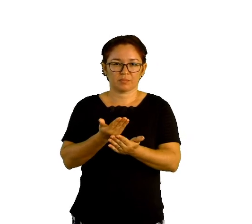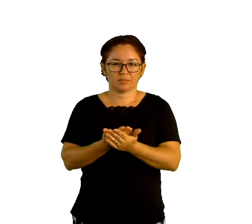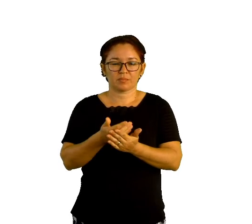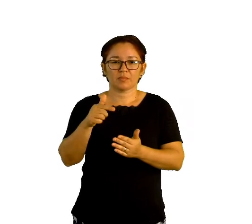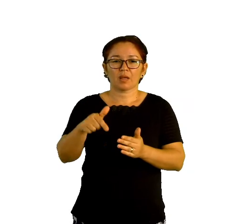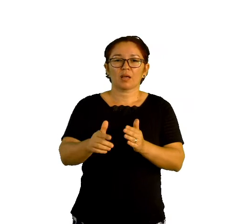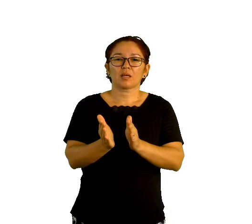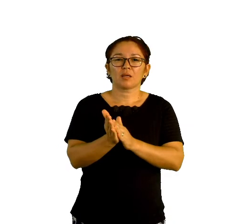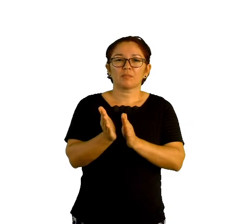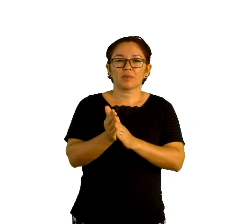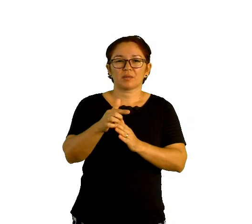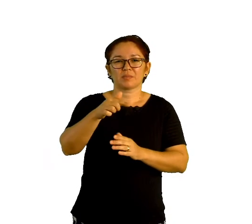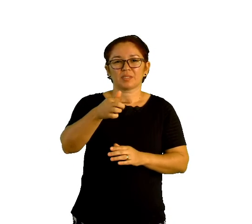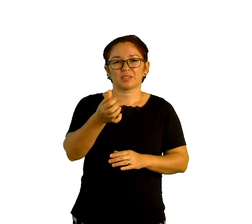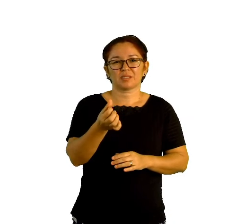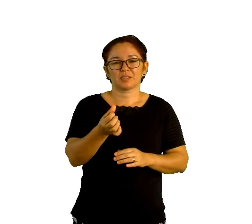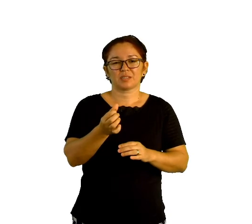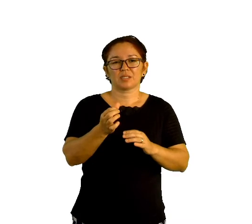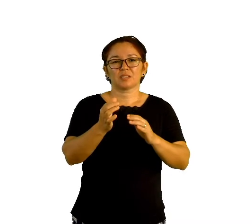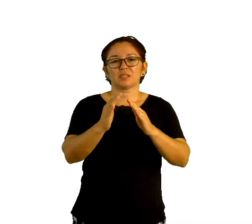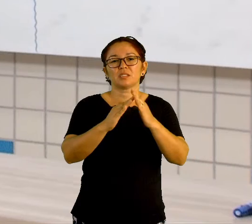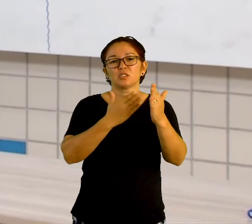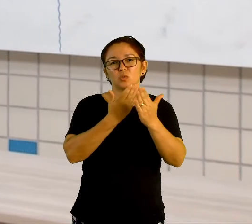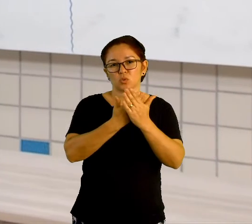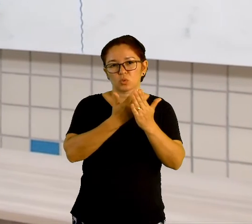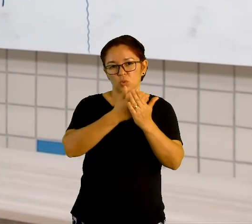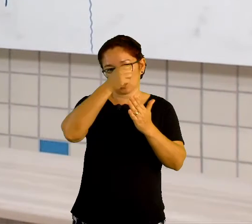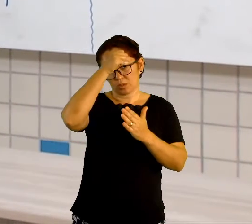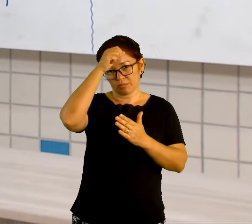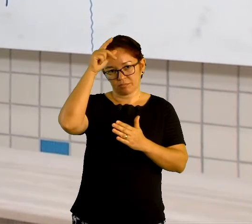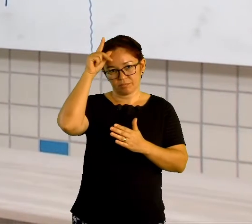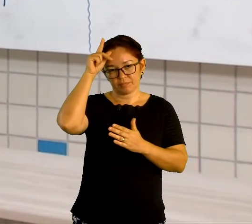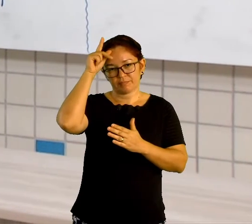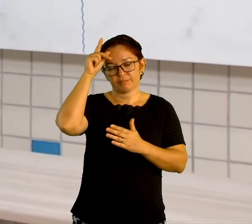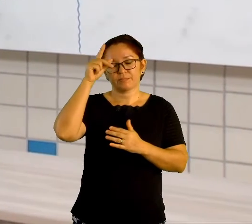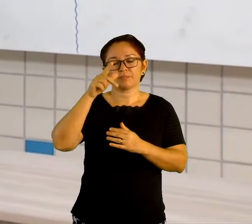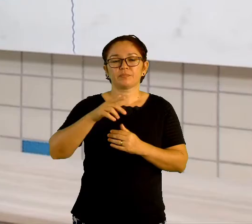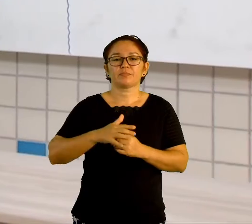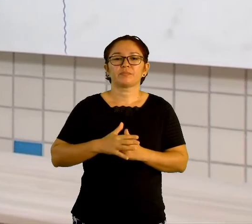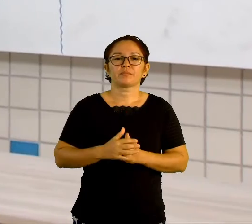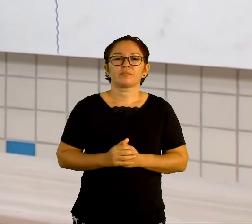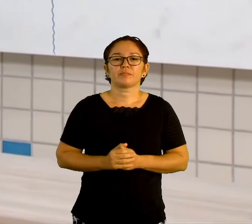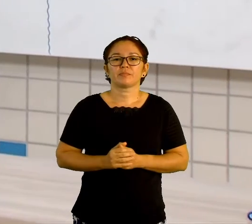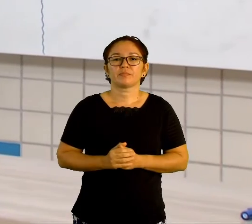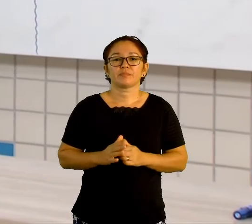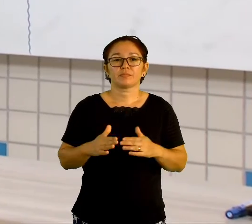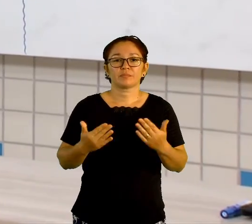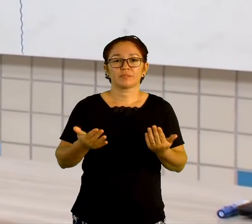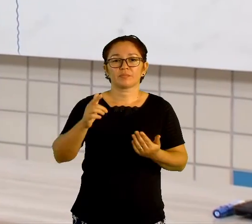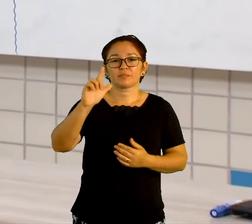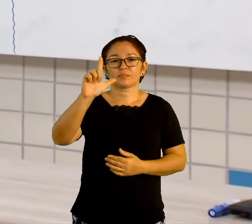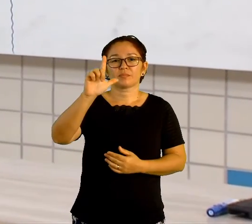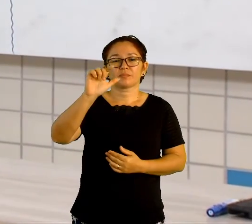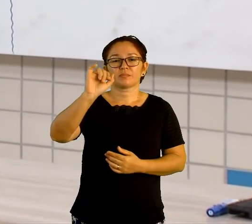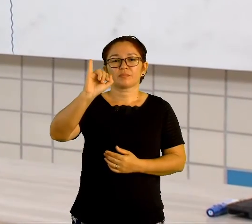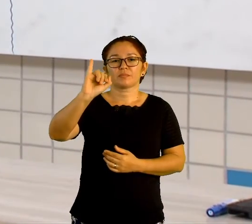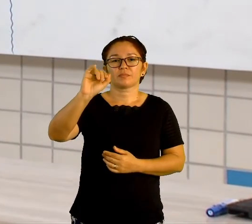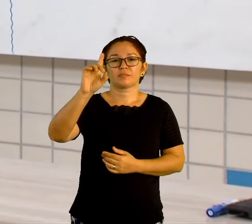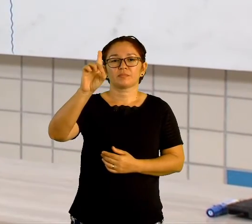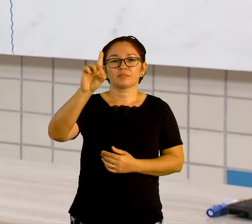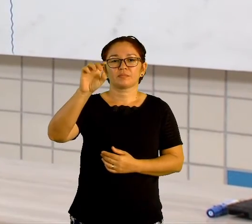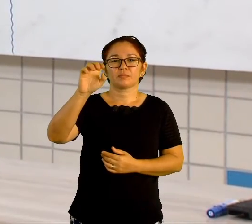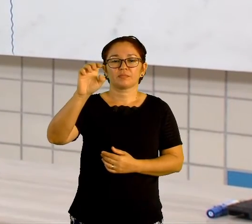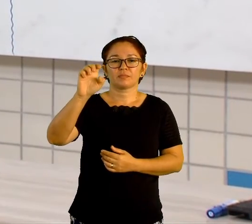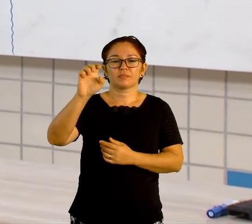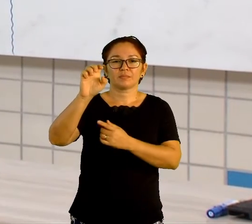unidades educacionais. Como eu havia dito a vocês, né, da LID, né,